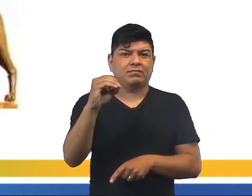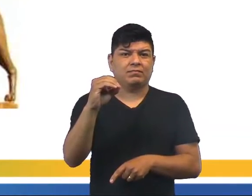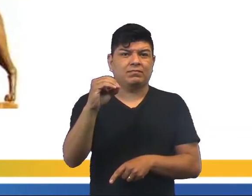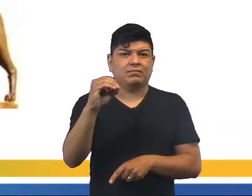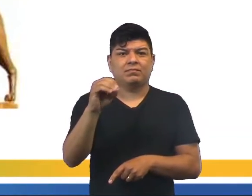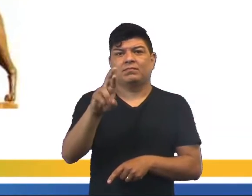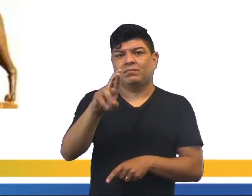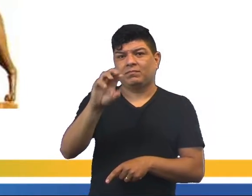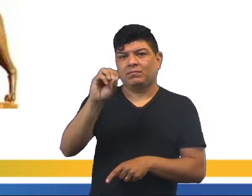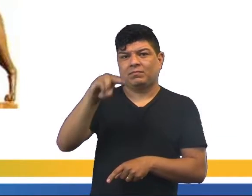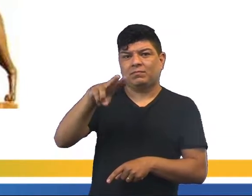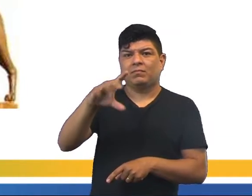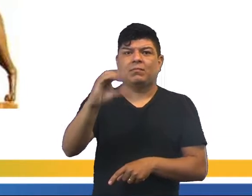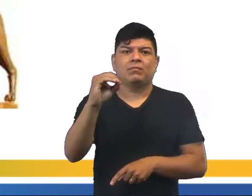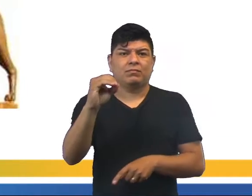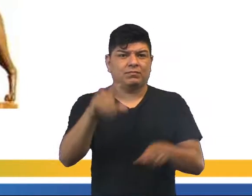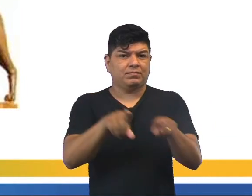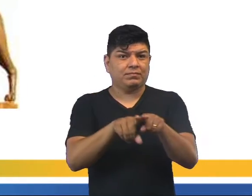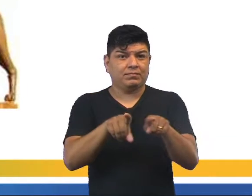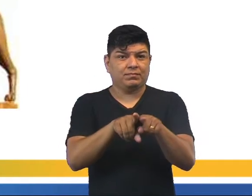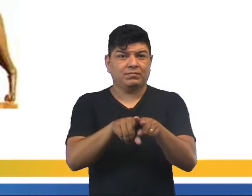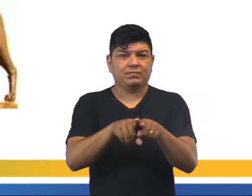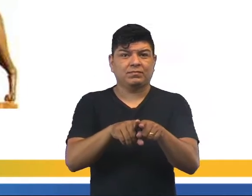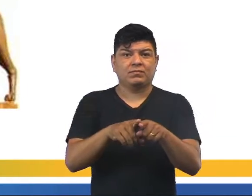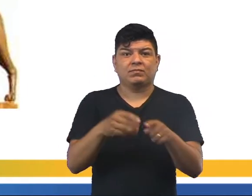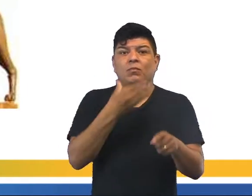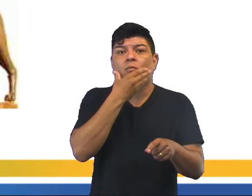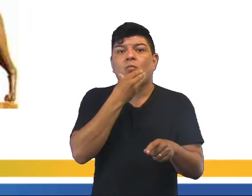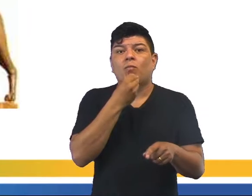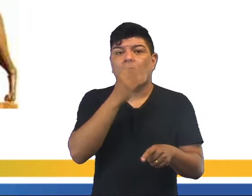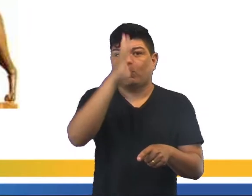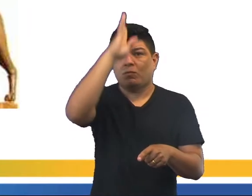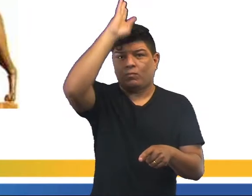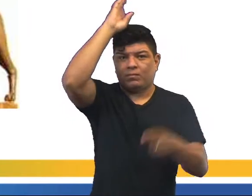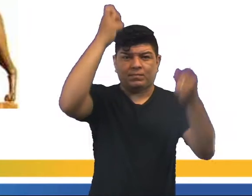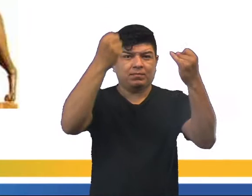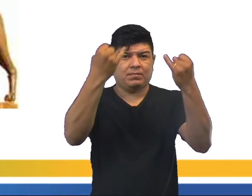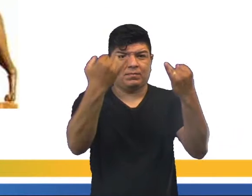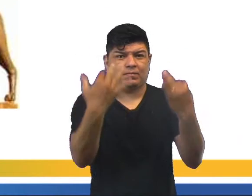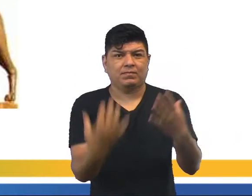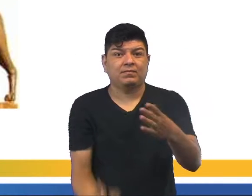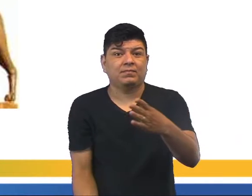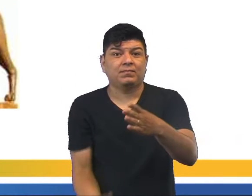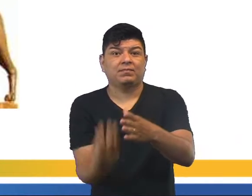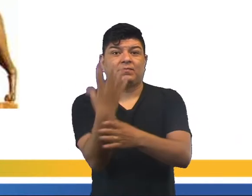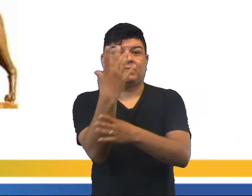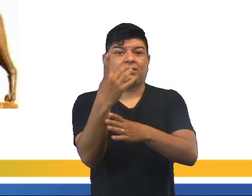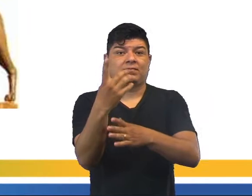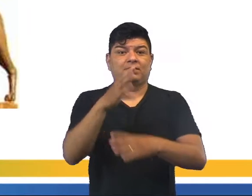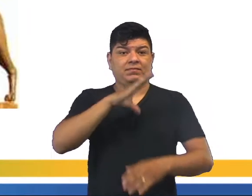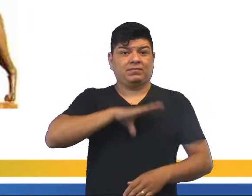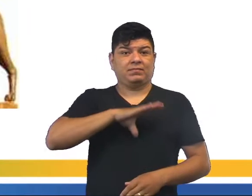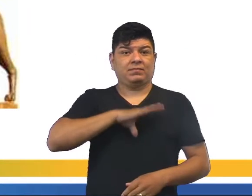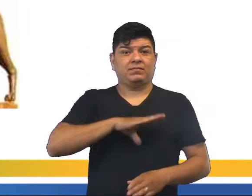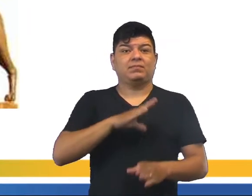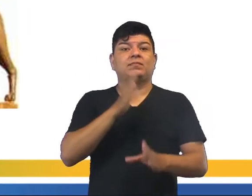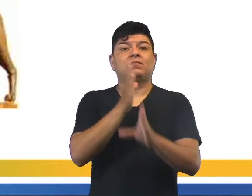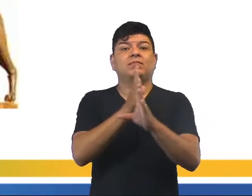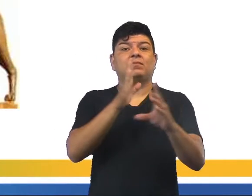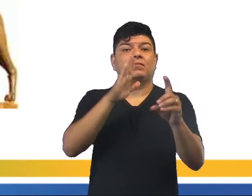sobre o mito de Rômulo e Remo, né? Que os romanos eles explicavam, né, a origem da sua cidade através do